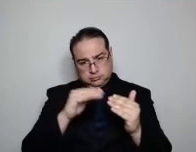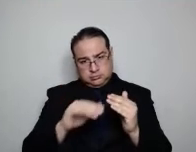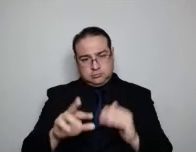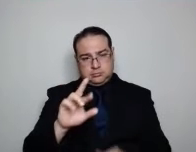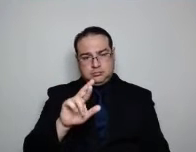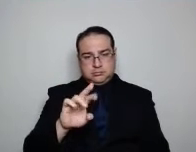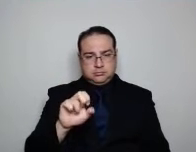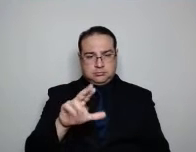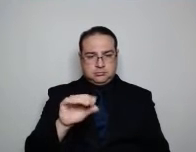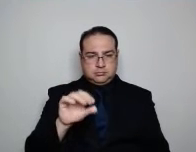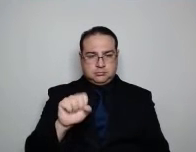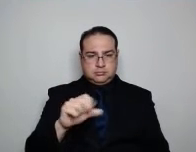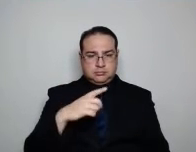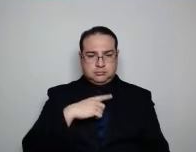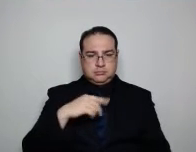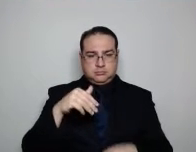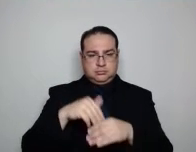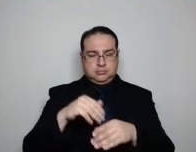voto.